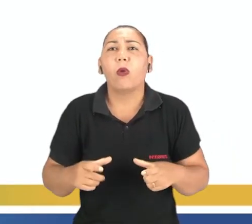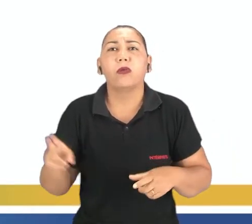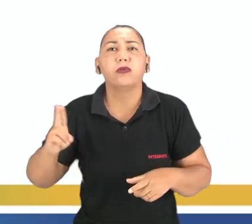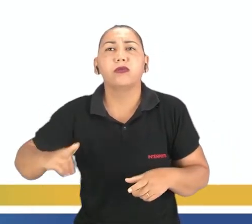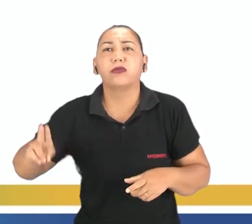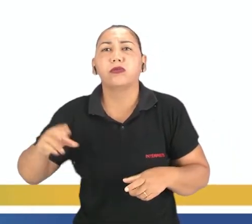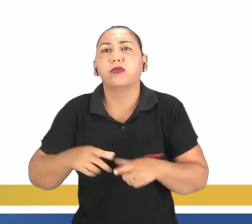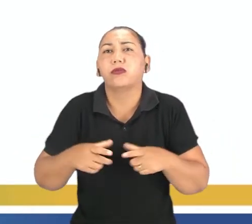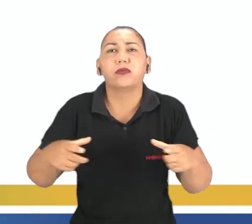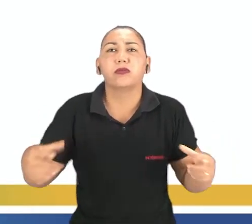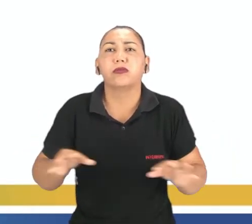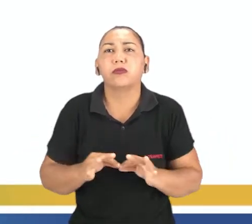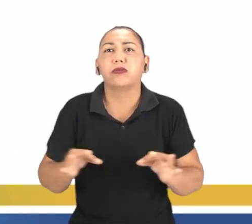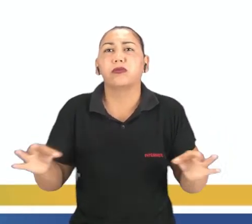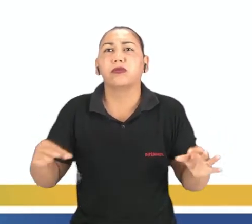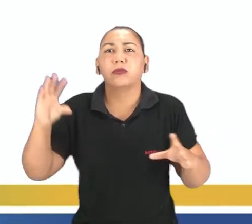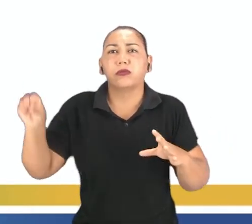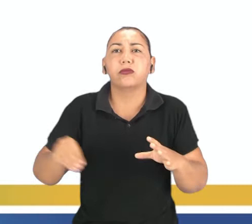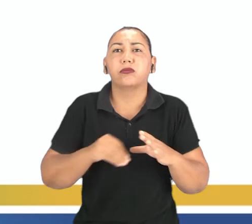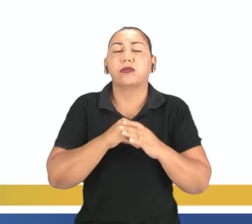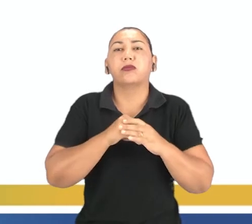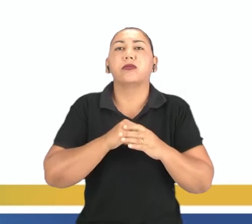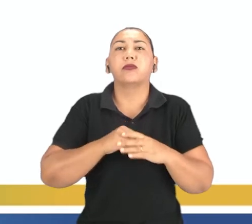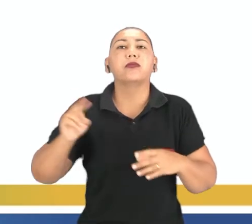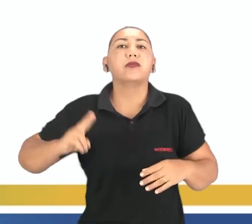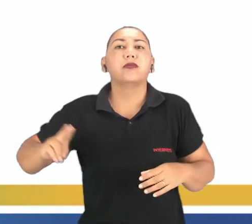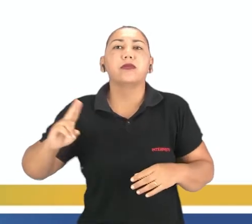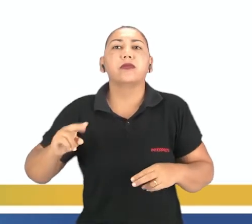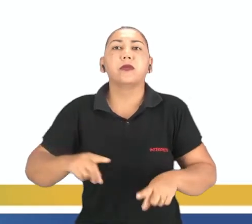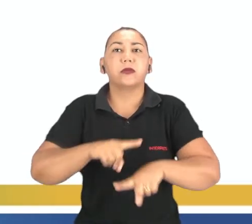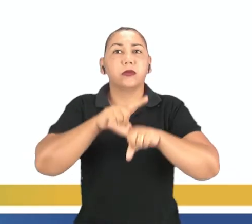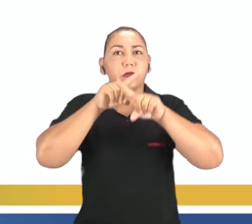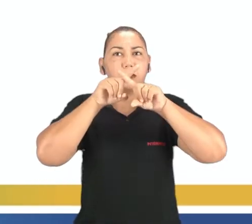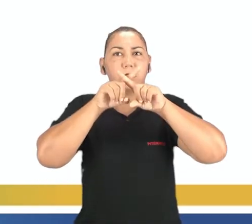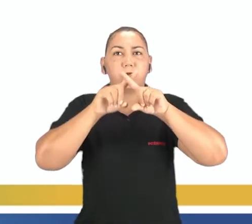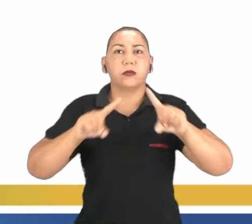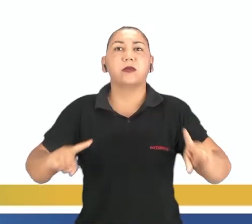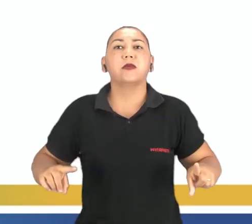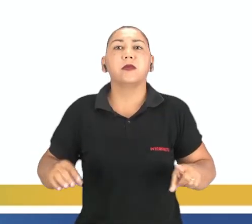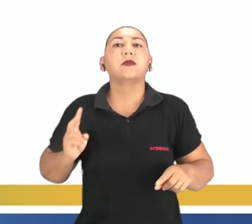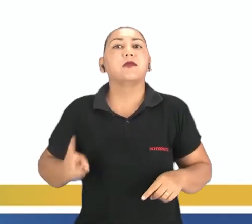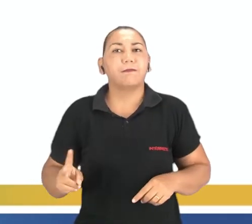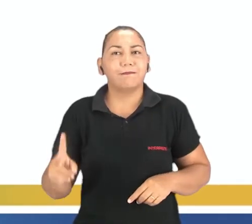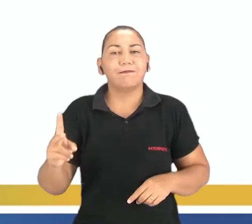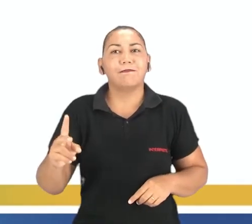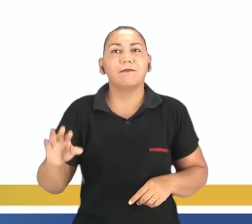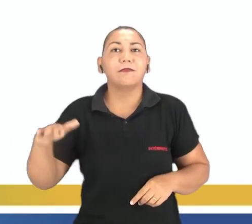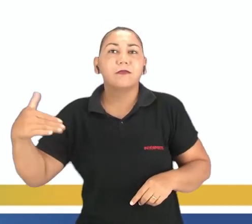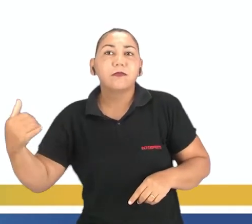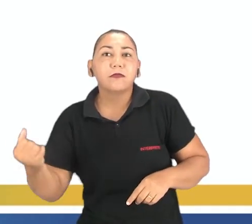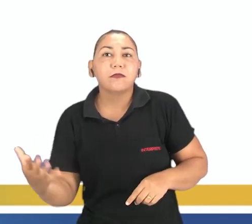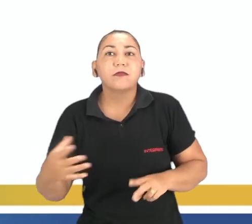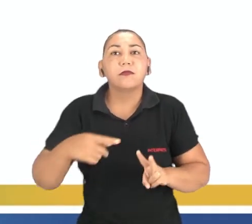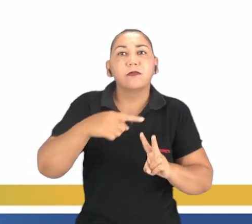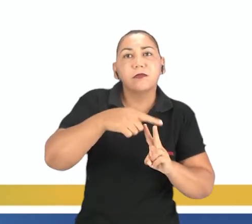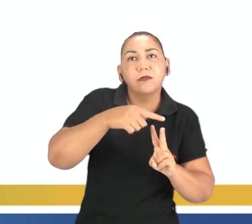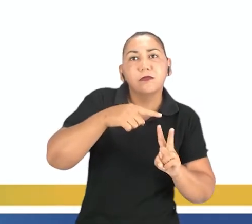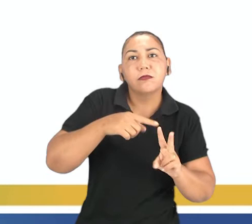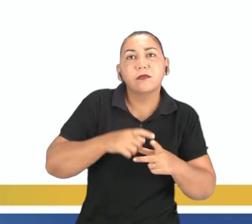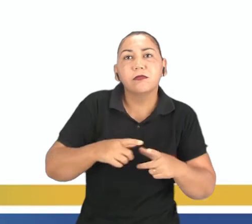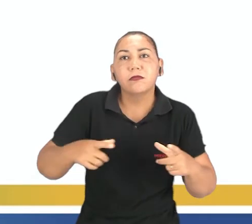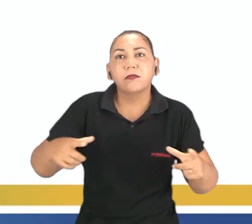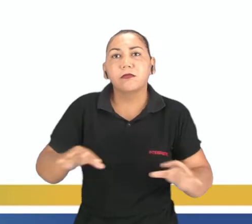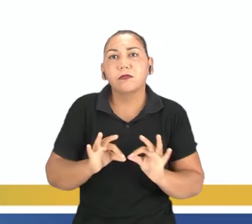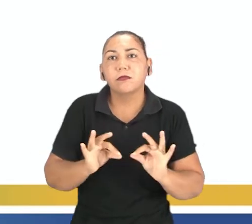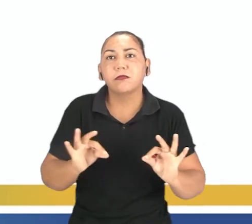Uma das maiores aplicações dessa propriedade é na regra de 3, né? Quando duas grandezas são proporcionais, é possível